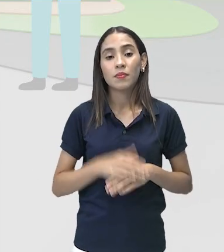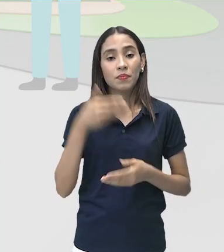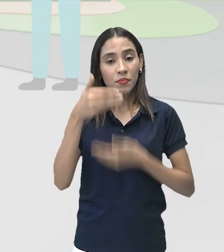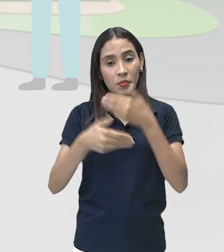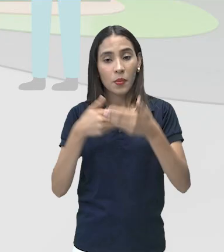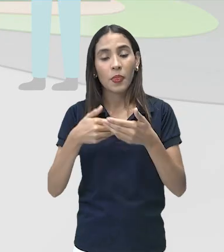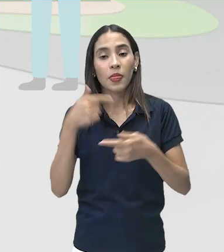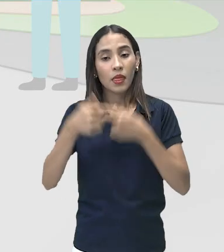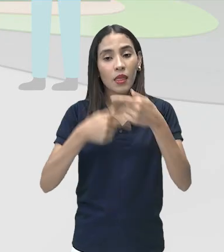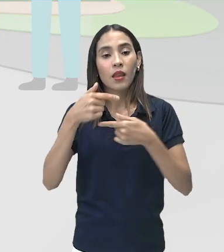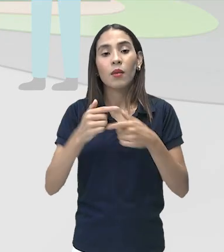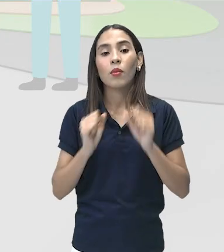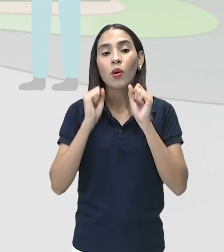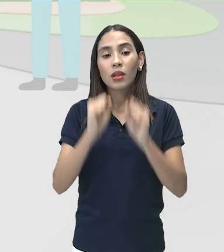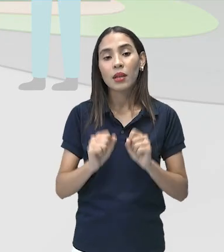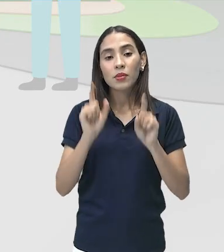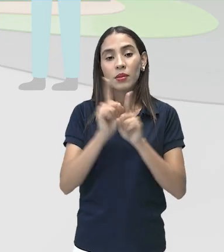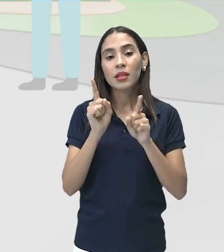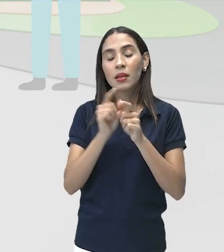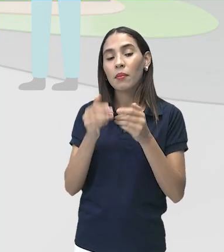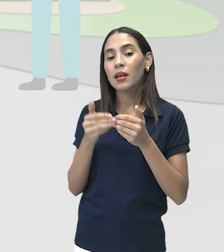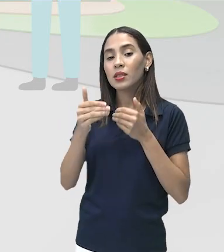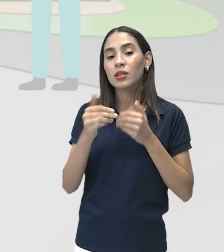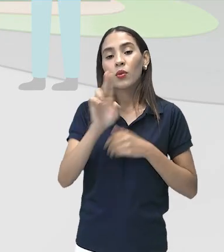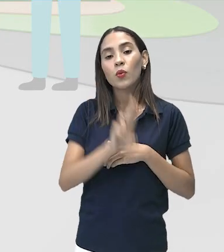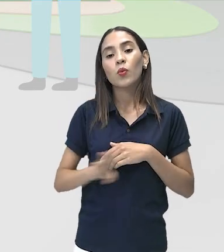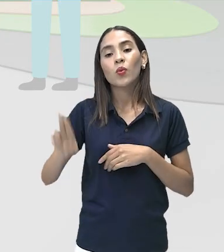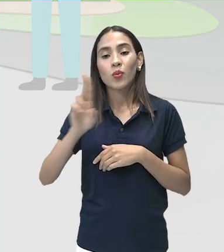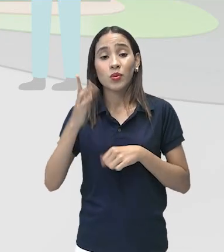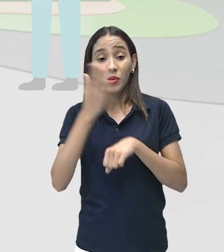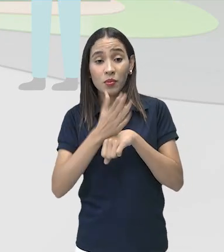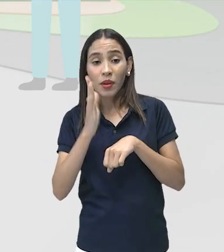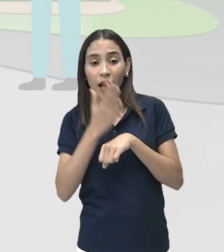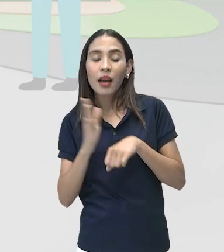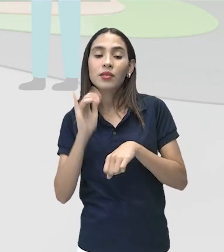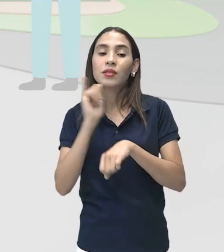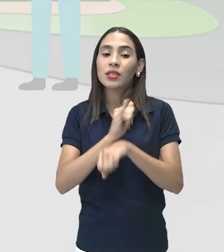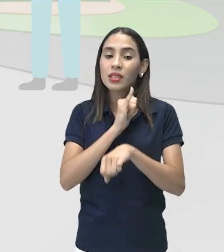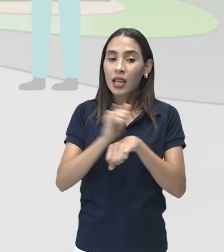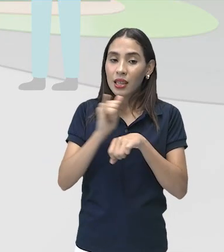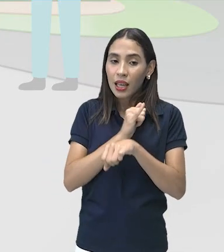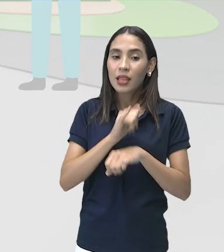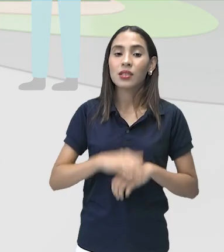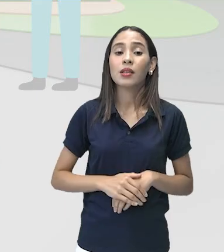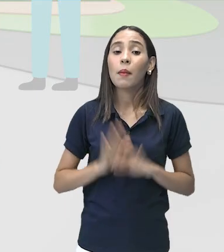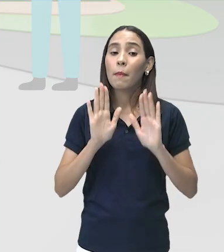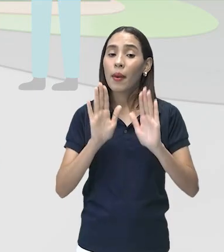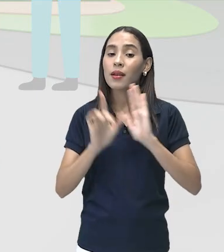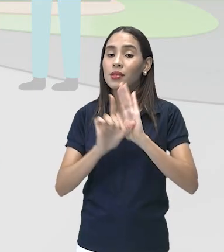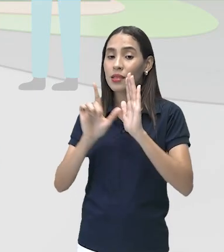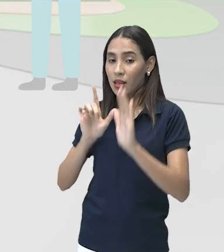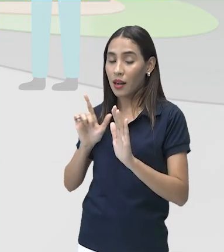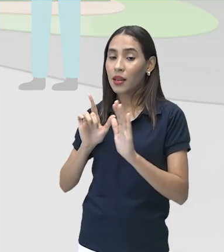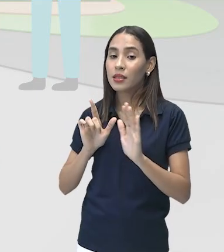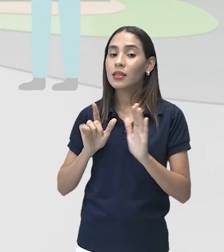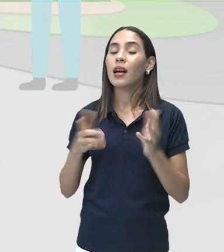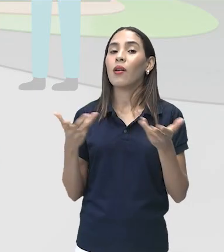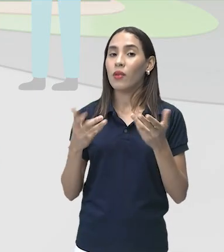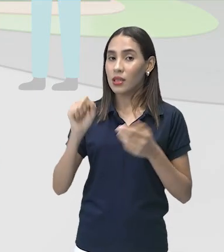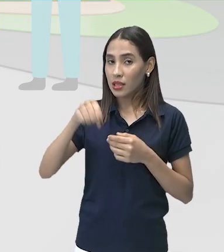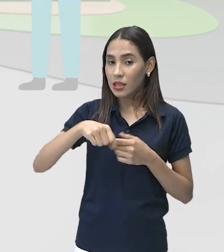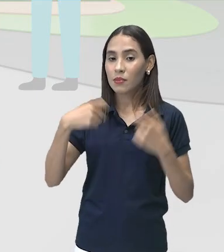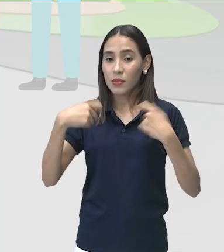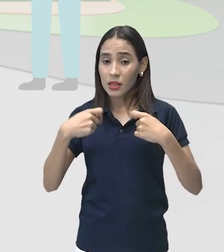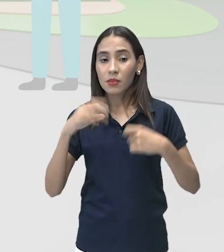das gerações, nós podemos partir para algumas aplicações práticas desse instrumento. Mas antes disso, agora sim,